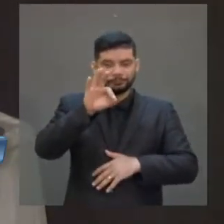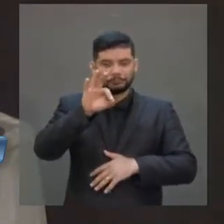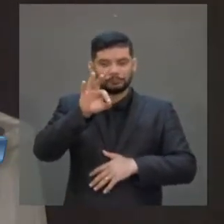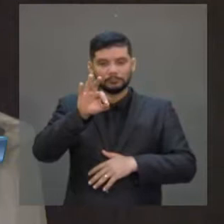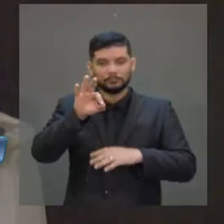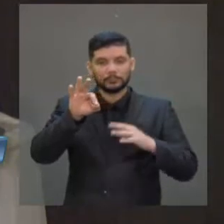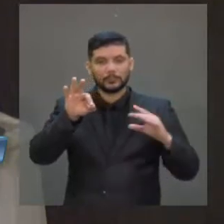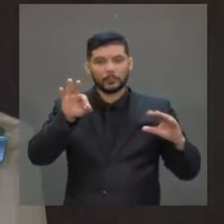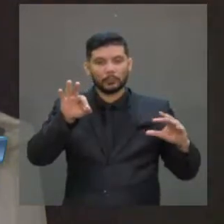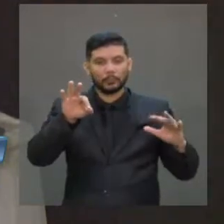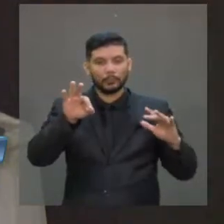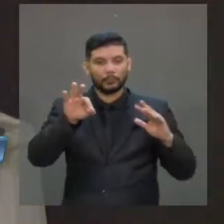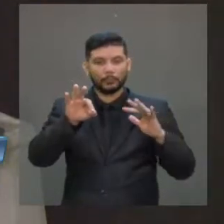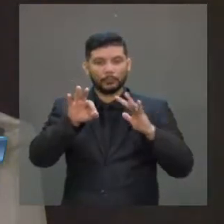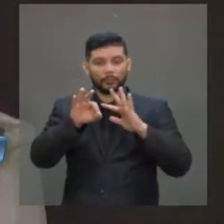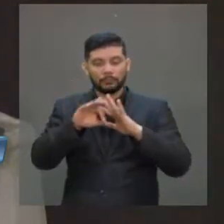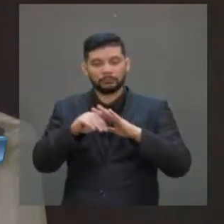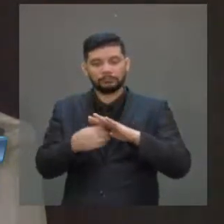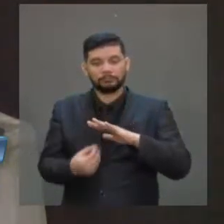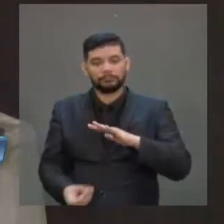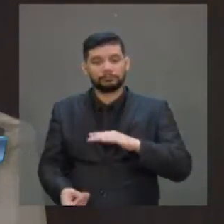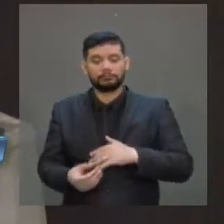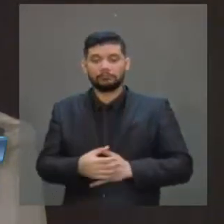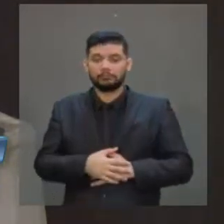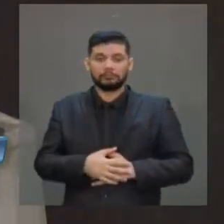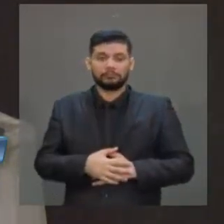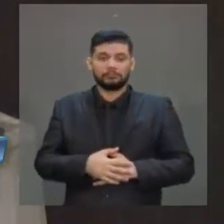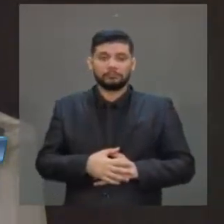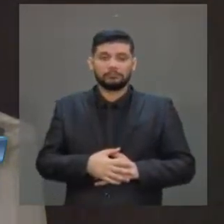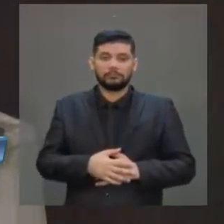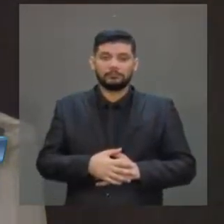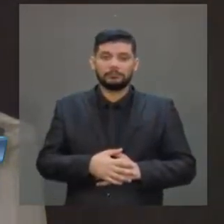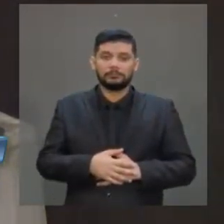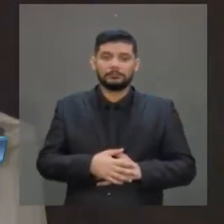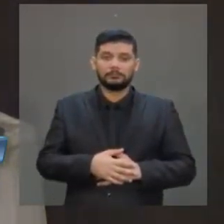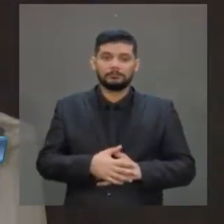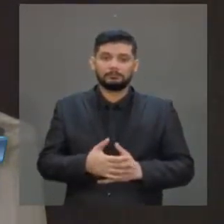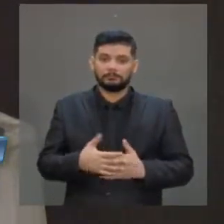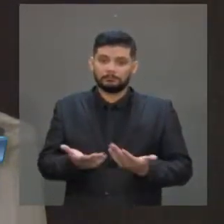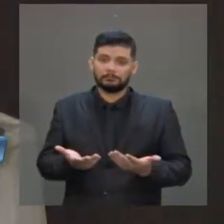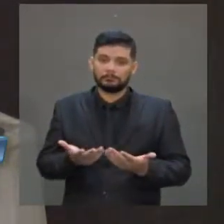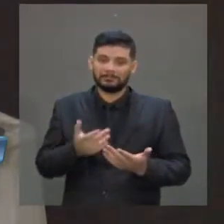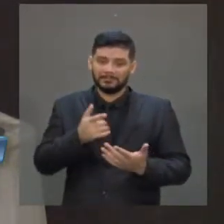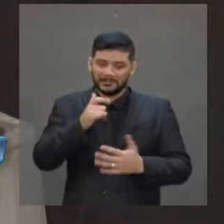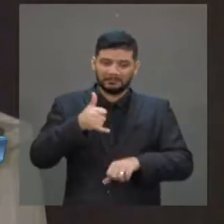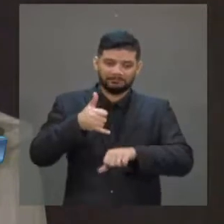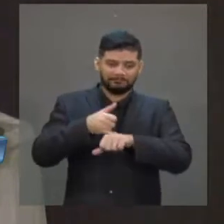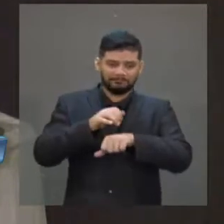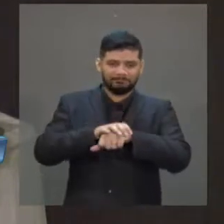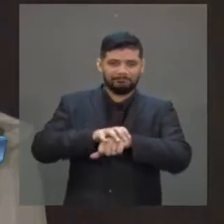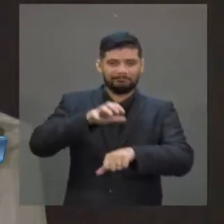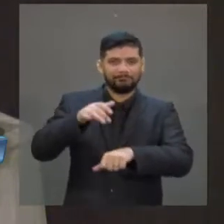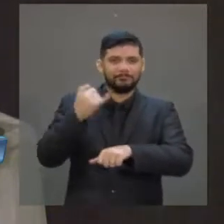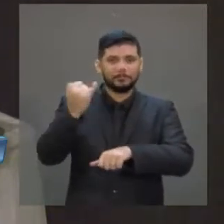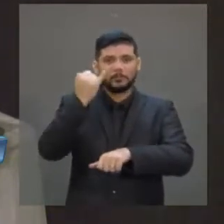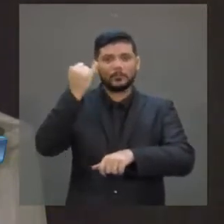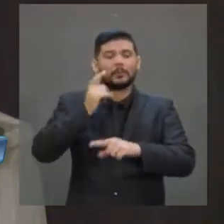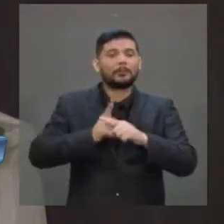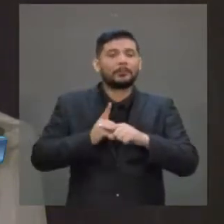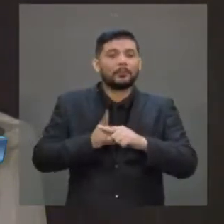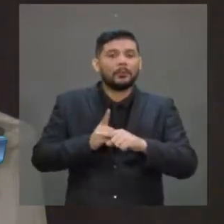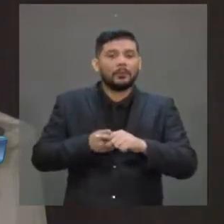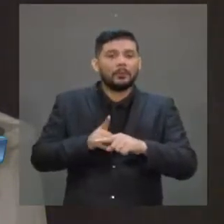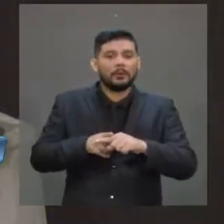polinizadoras. 60% das plantas existentes sobre a Terra dependem da polinização, e essa polinização ela é feita, sobretudo,